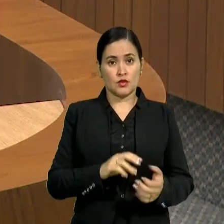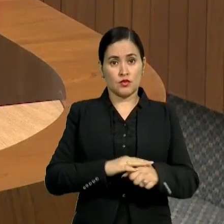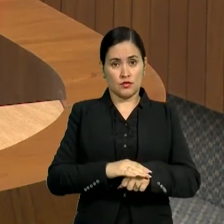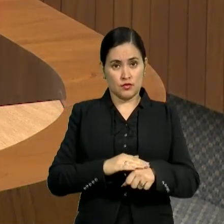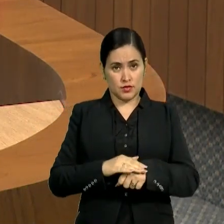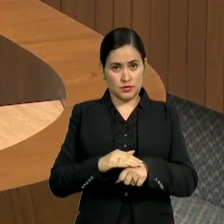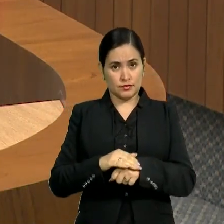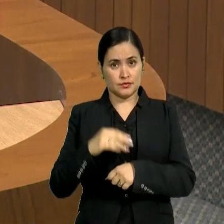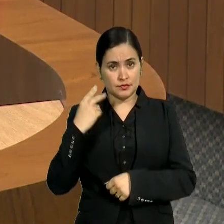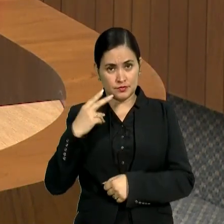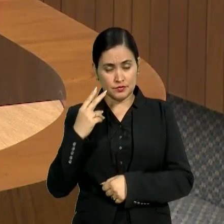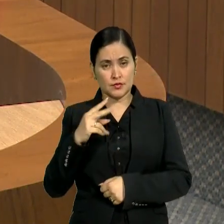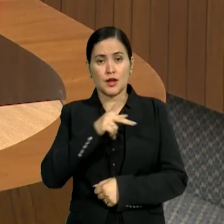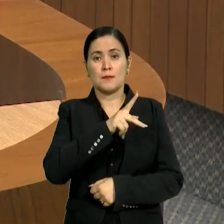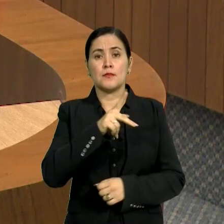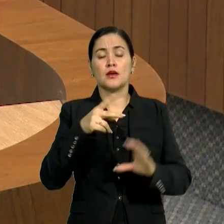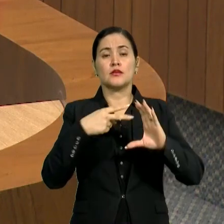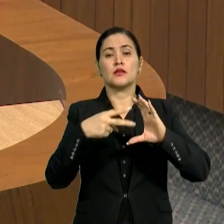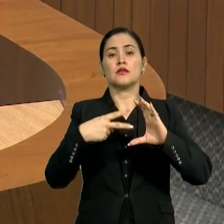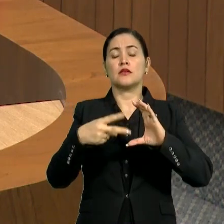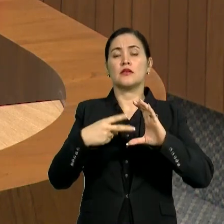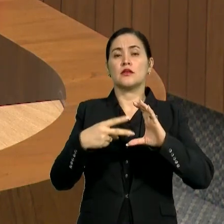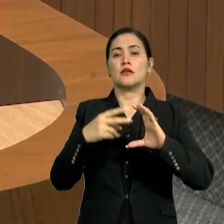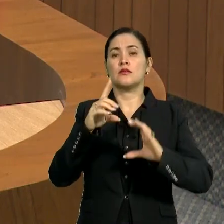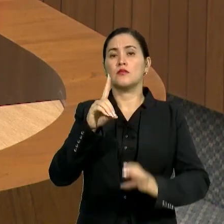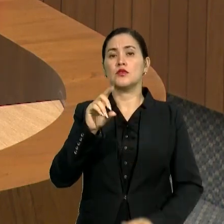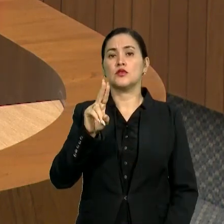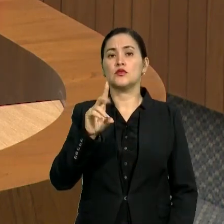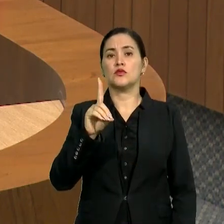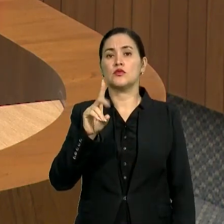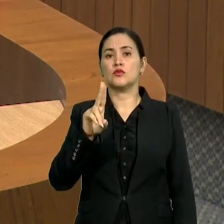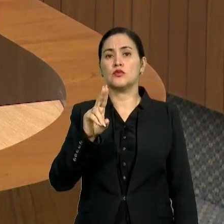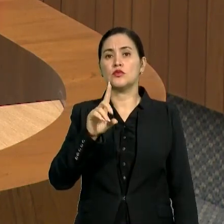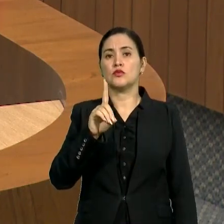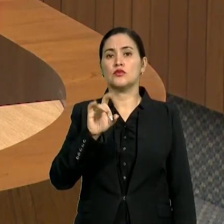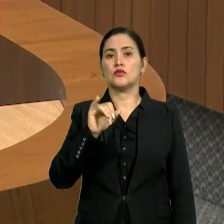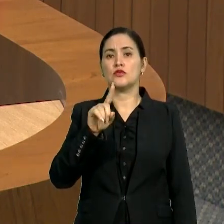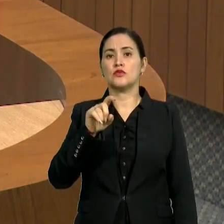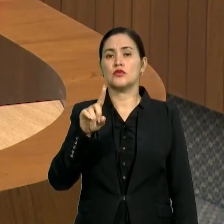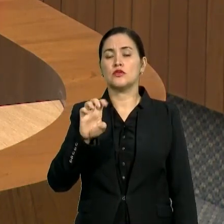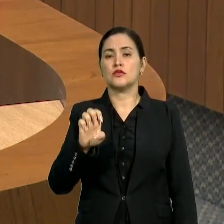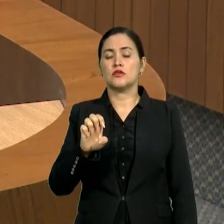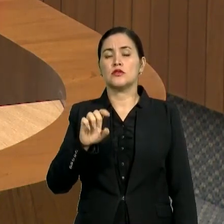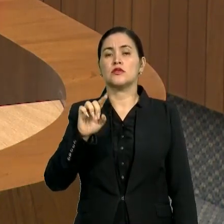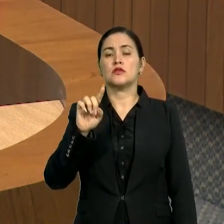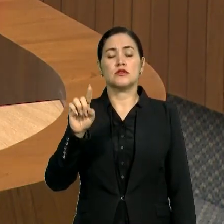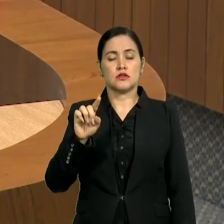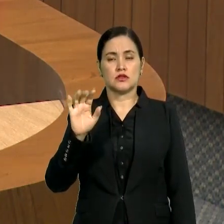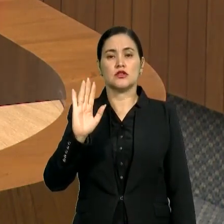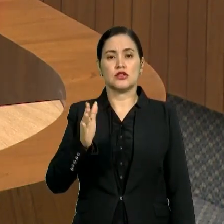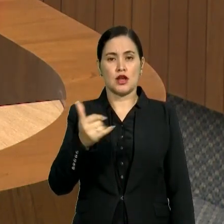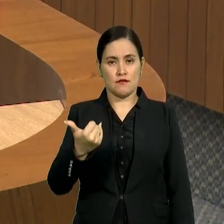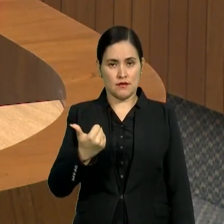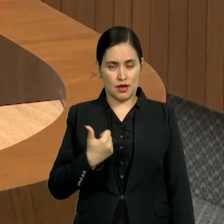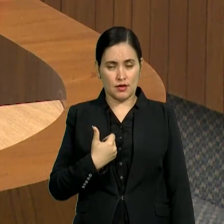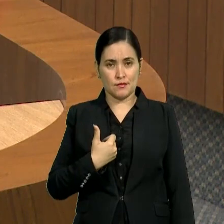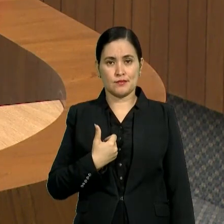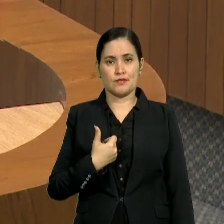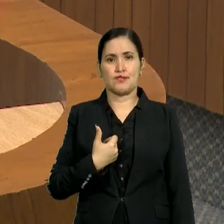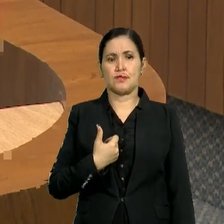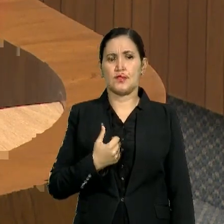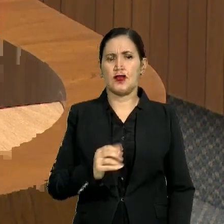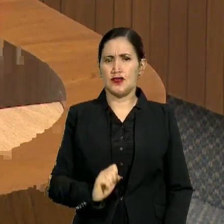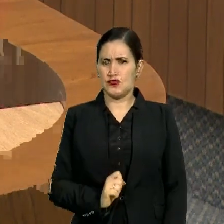tinha me relatado. E é muita coincidência, não quero fazer juízo de valores aqui, é muita coincidência,